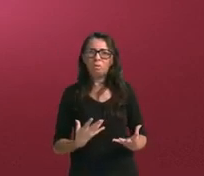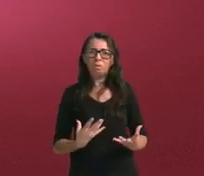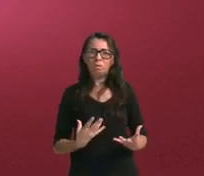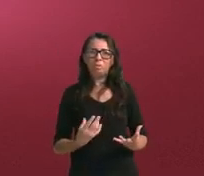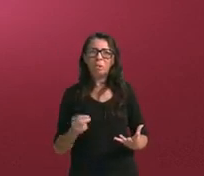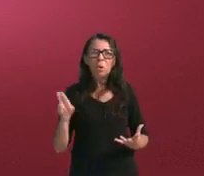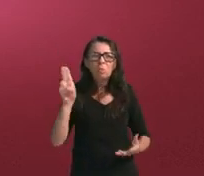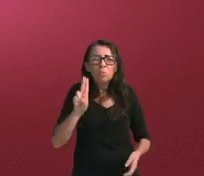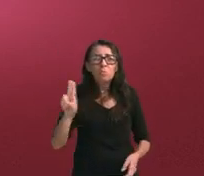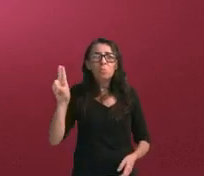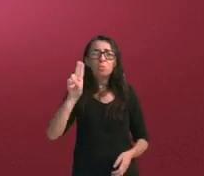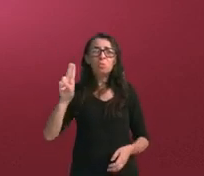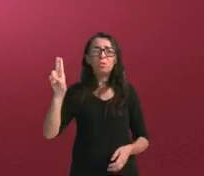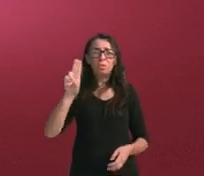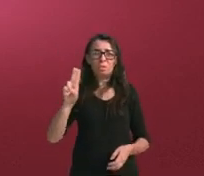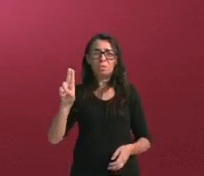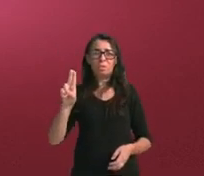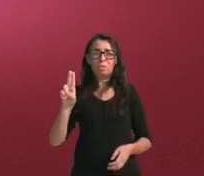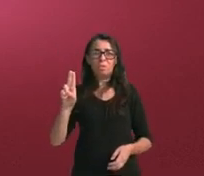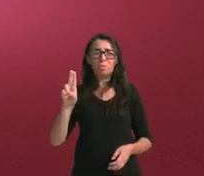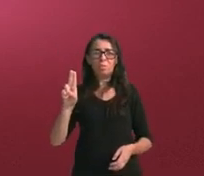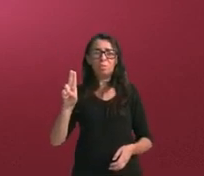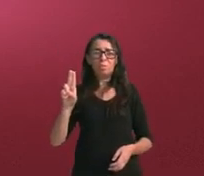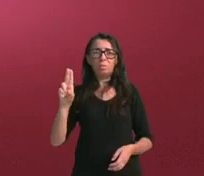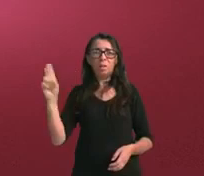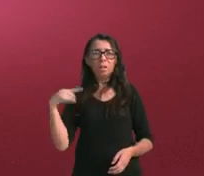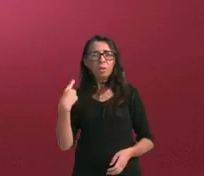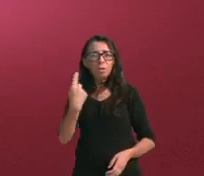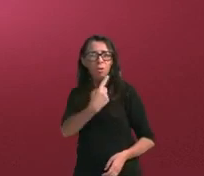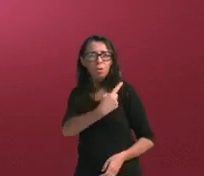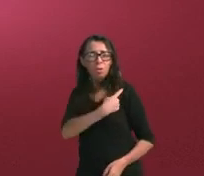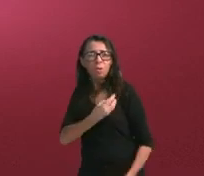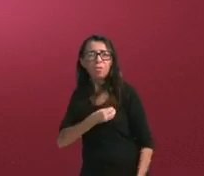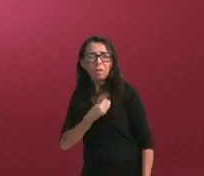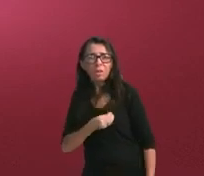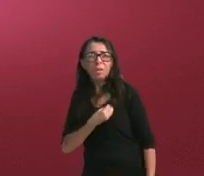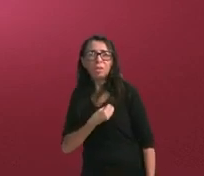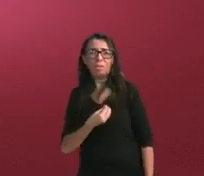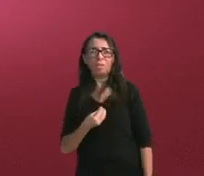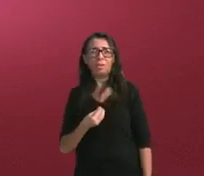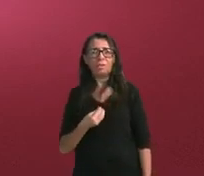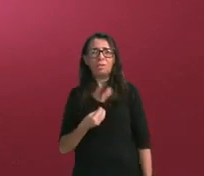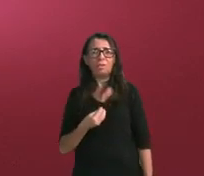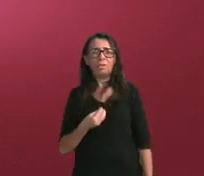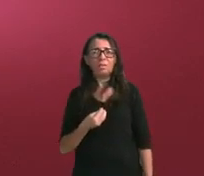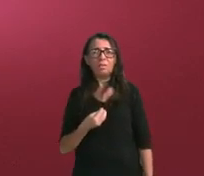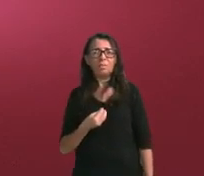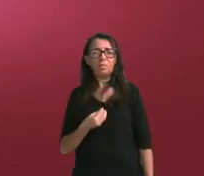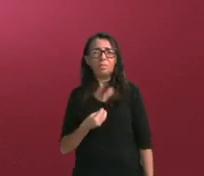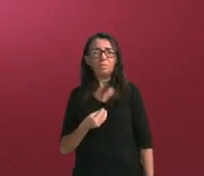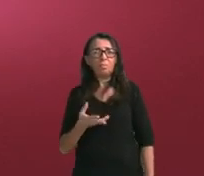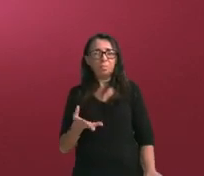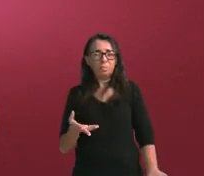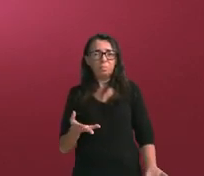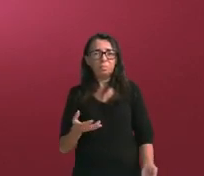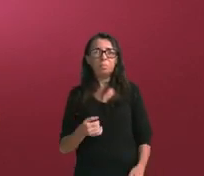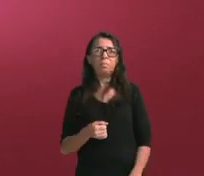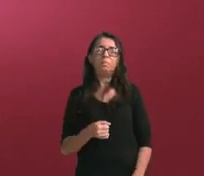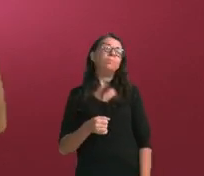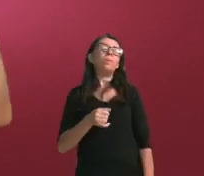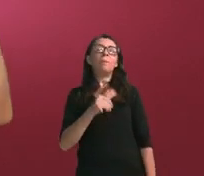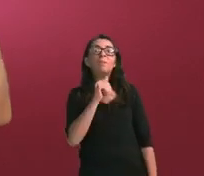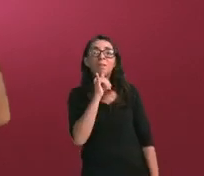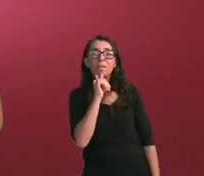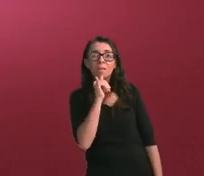obras espirituais nas nossas vidas. E isso tem que trazer como